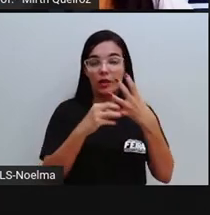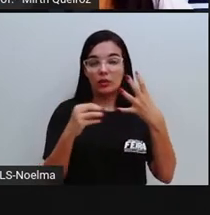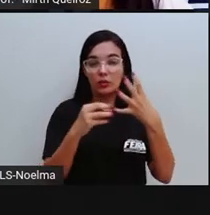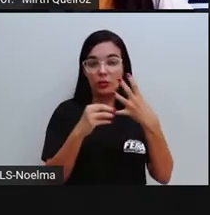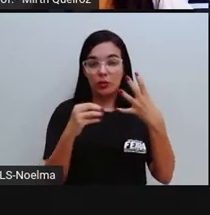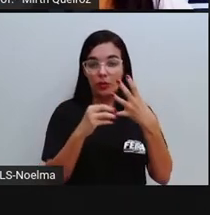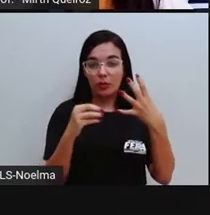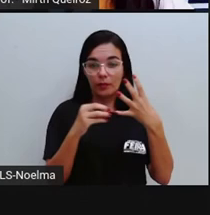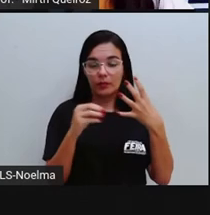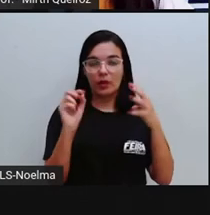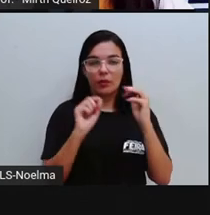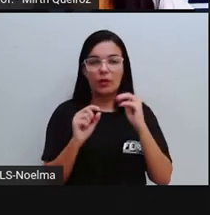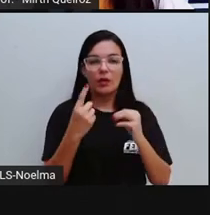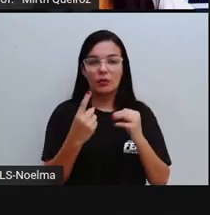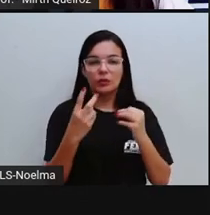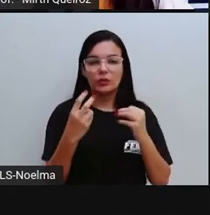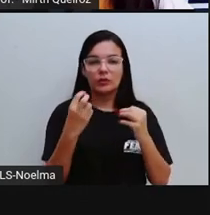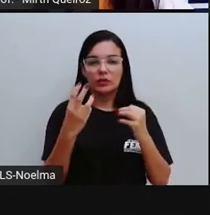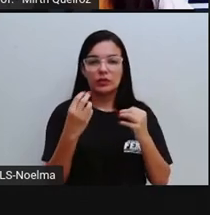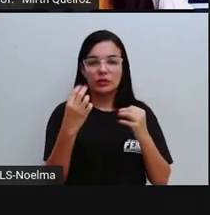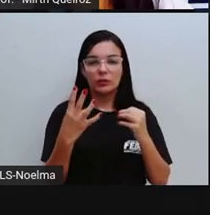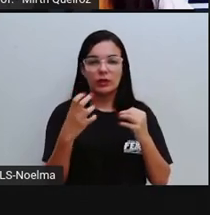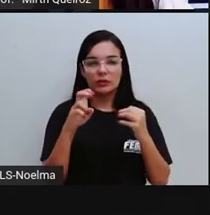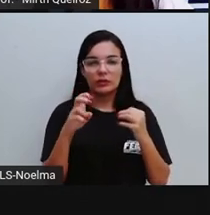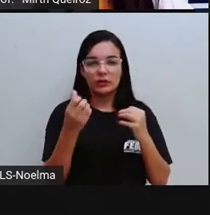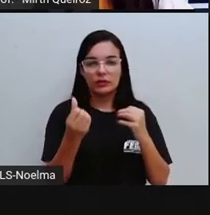No quarto verso.